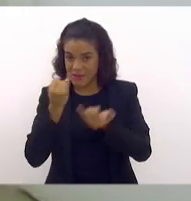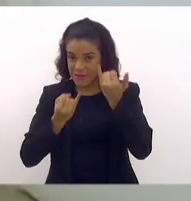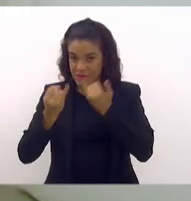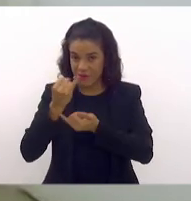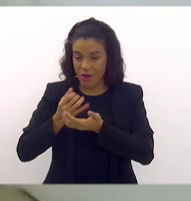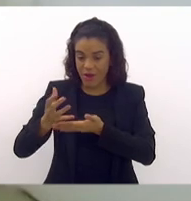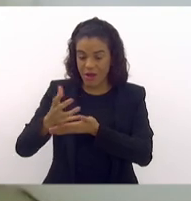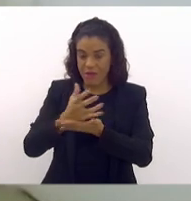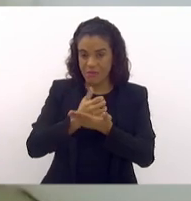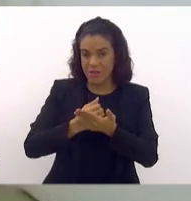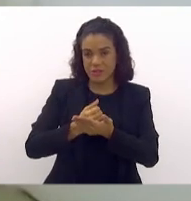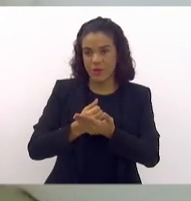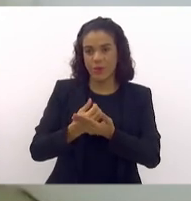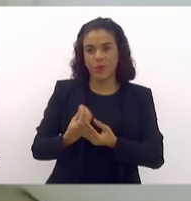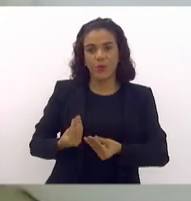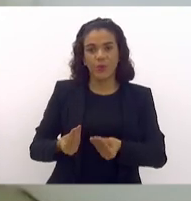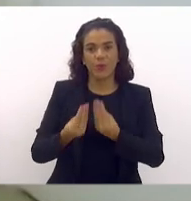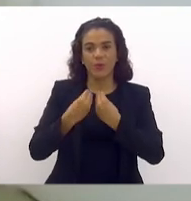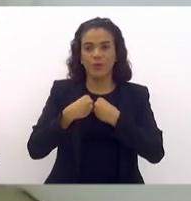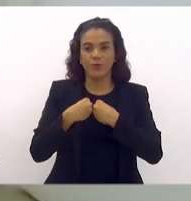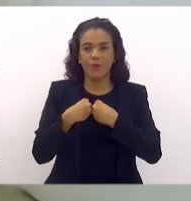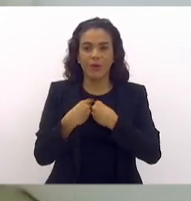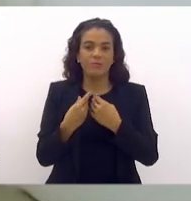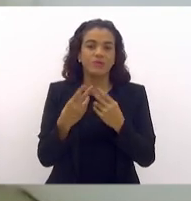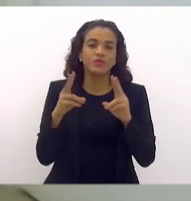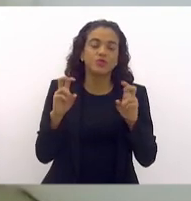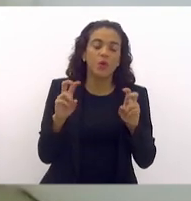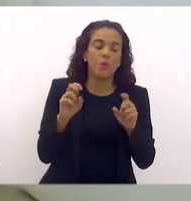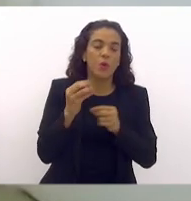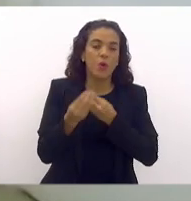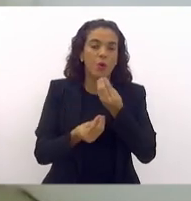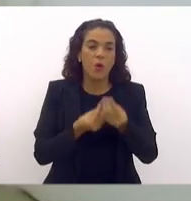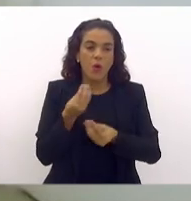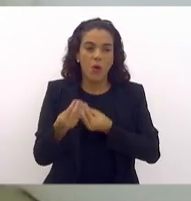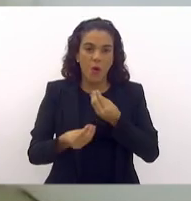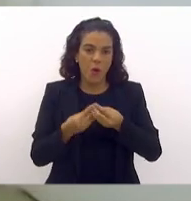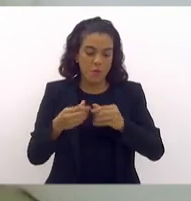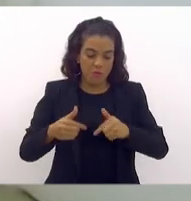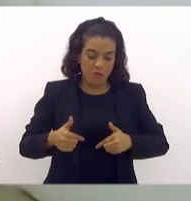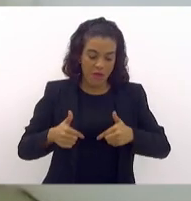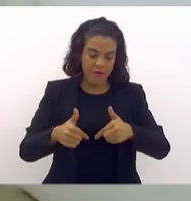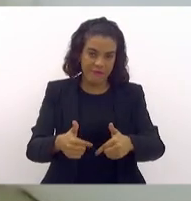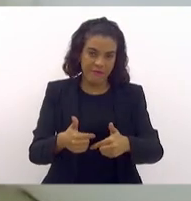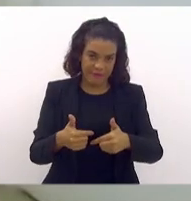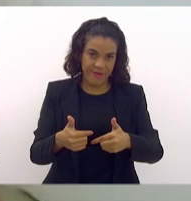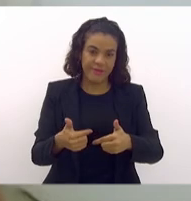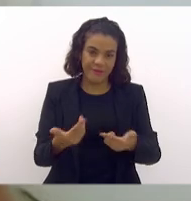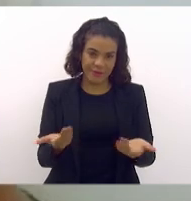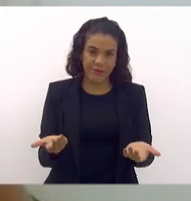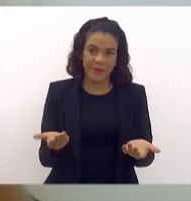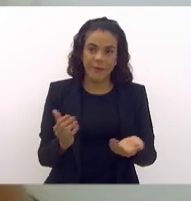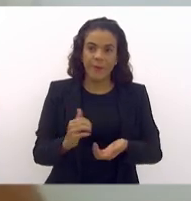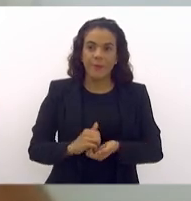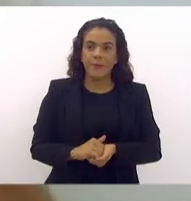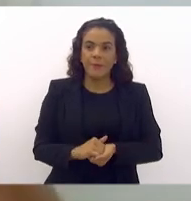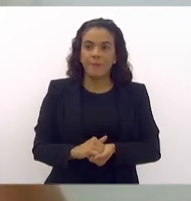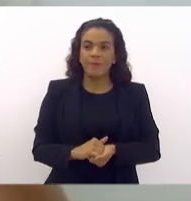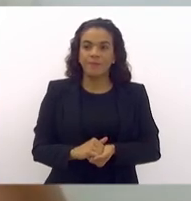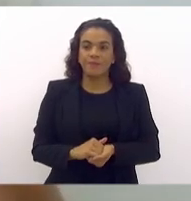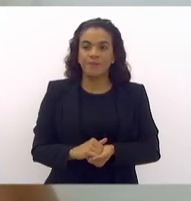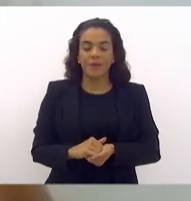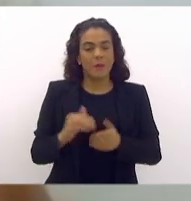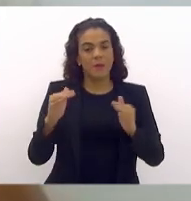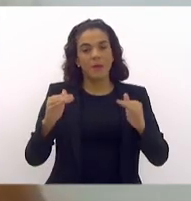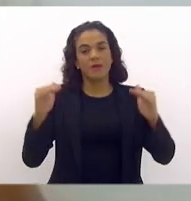fornece informações do que é feito, né, a partir da providência dada